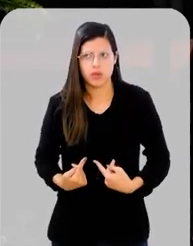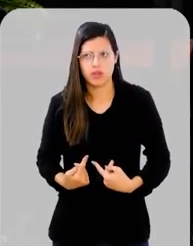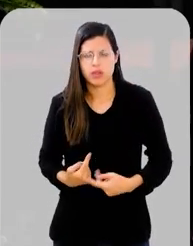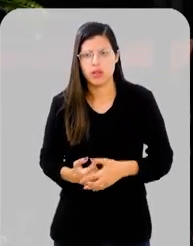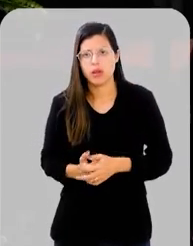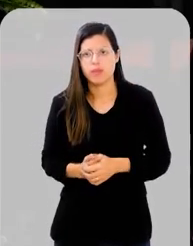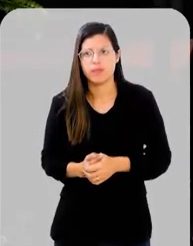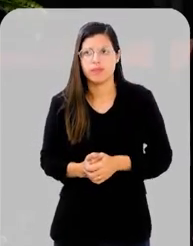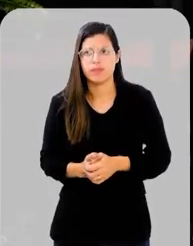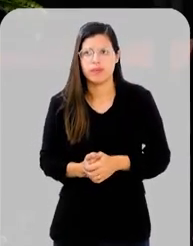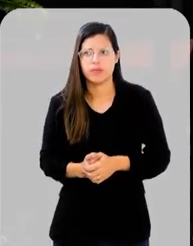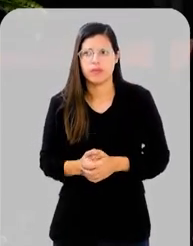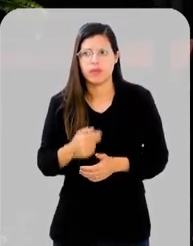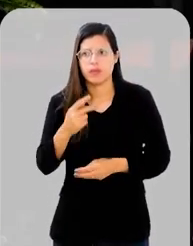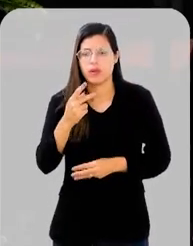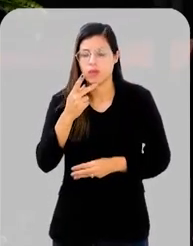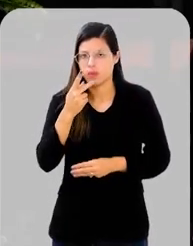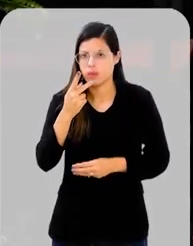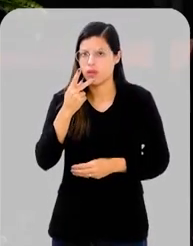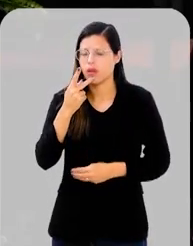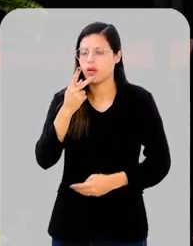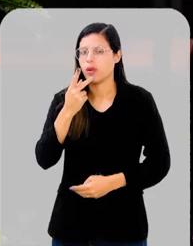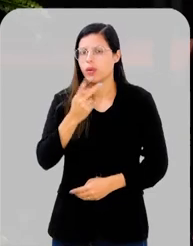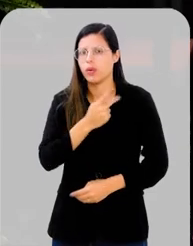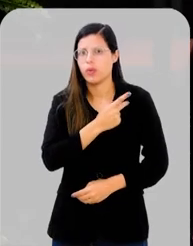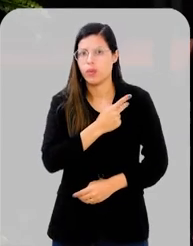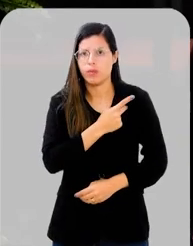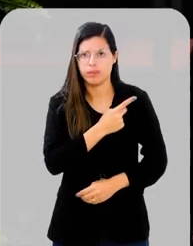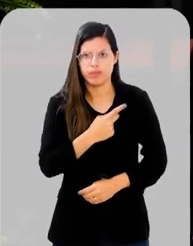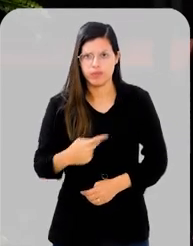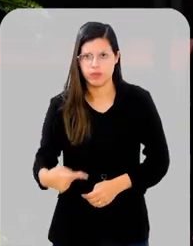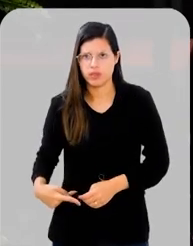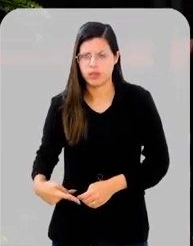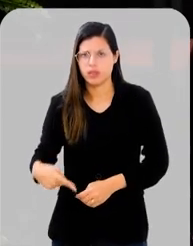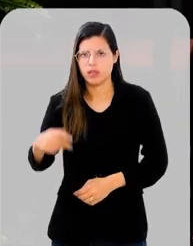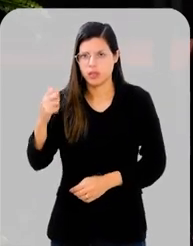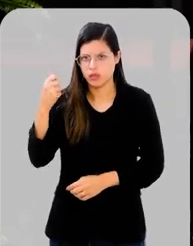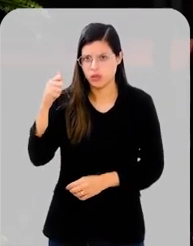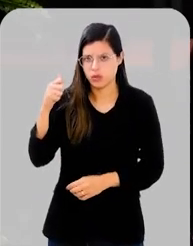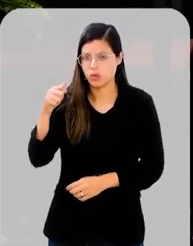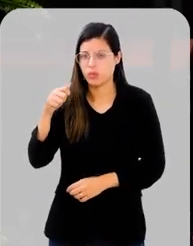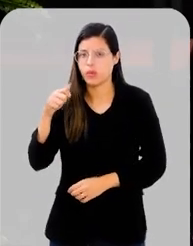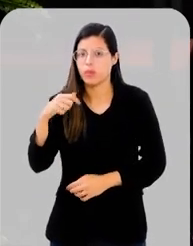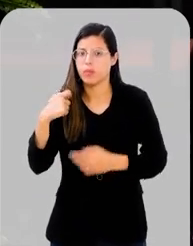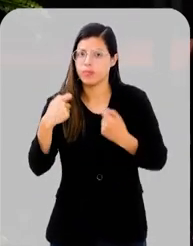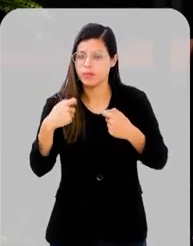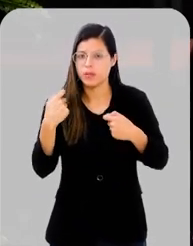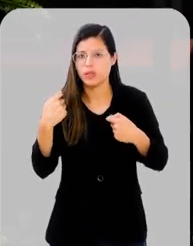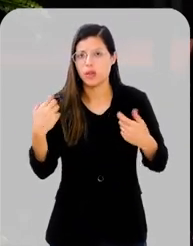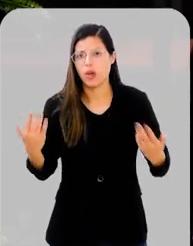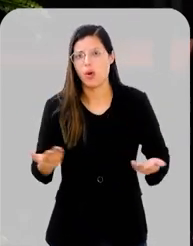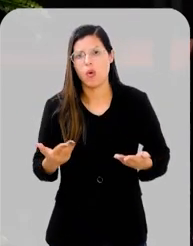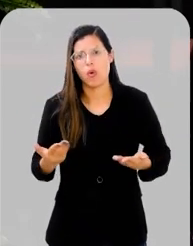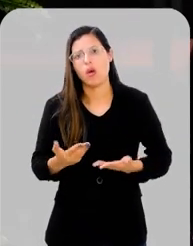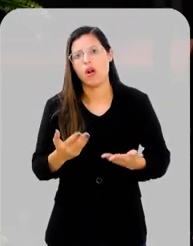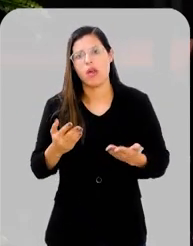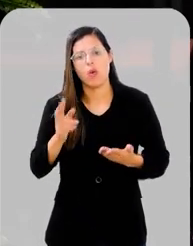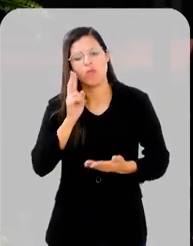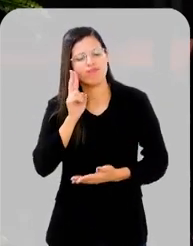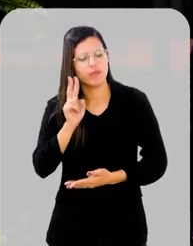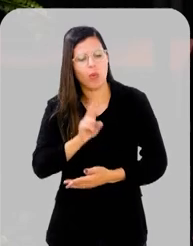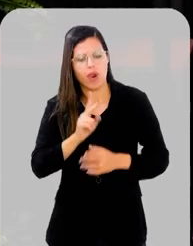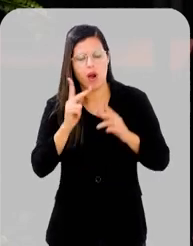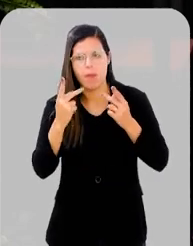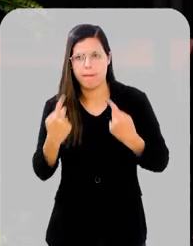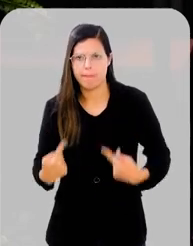e eu disse isso ao o presidente das associações o que precisa agora é que vocês tenham de fato um olhar